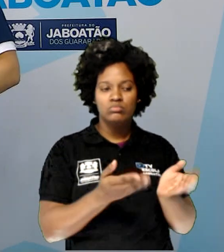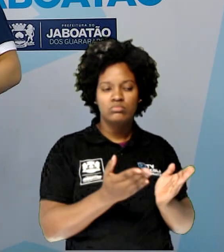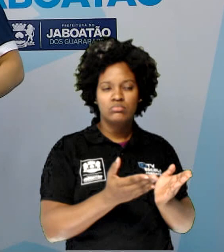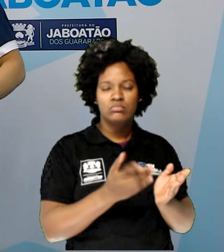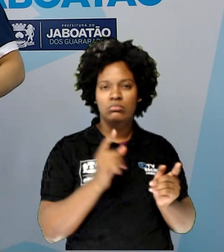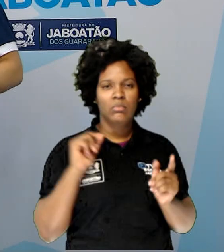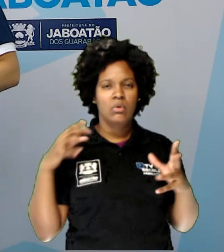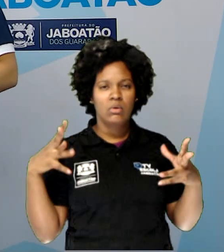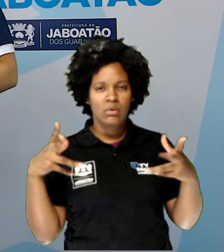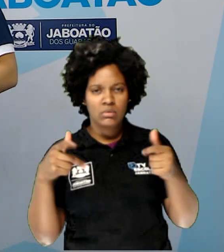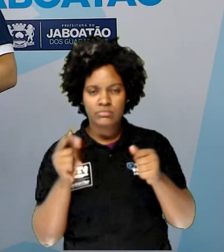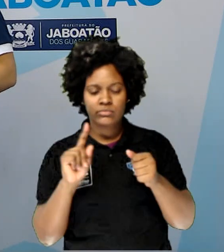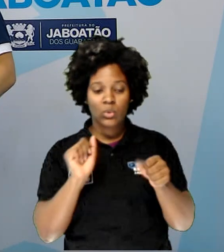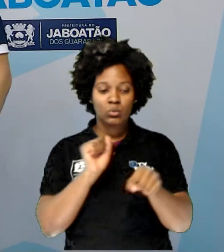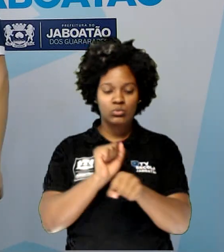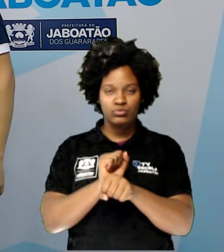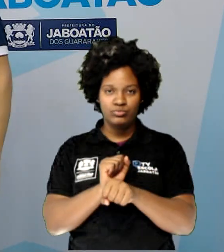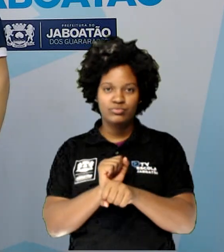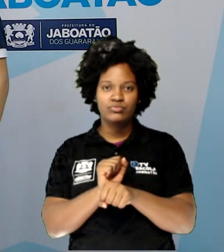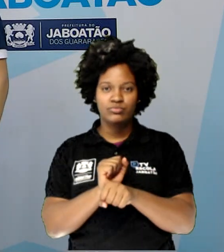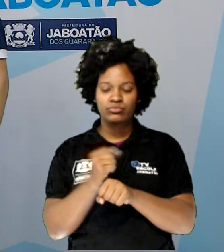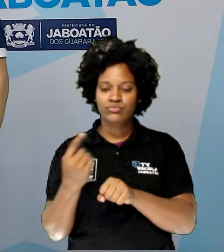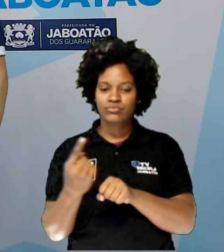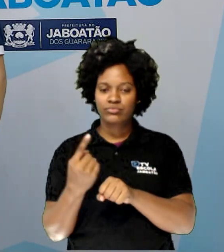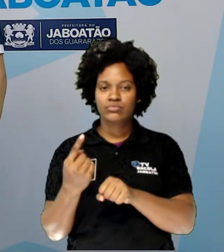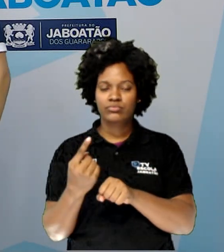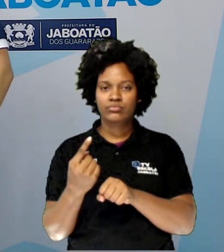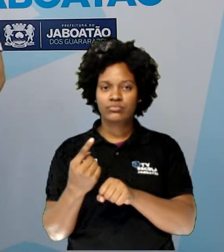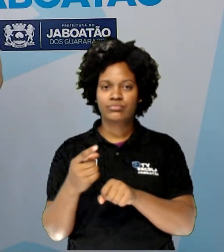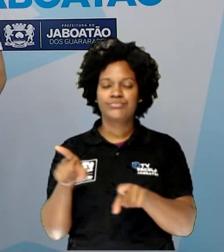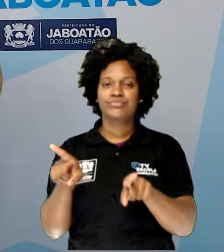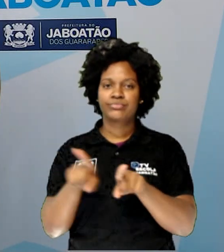é generalizar, e sim restringir. Portanto,